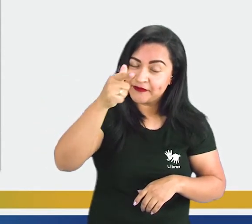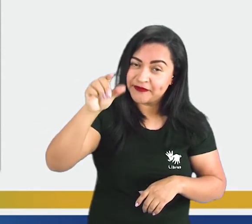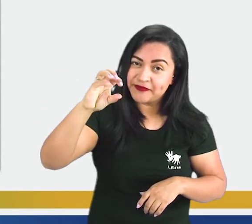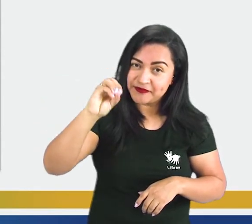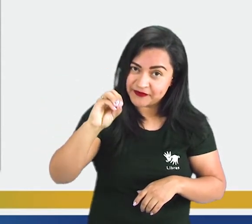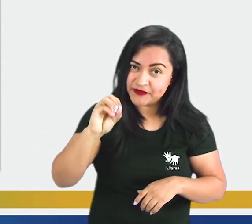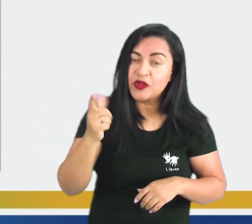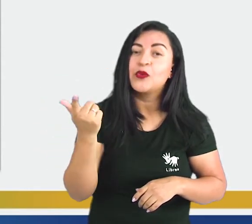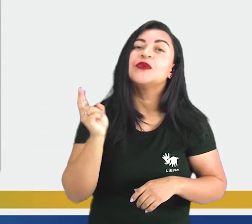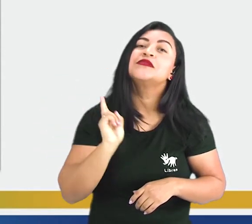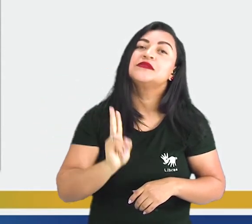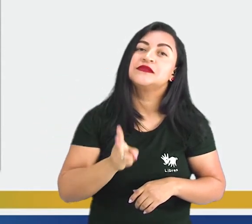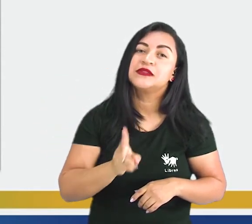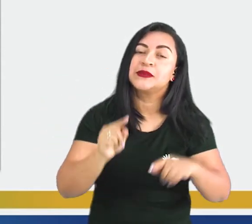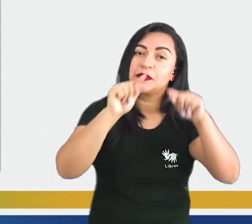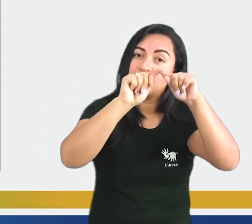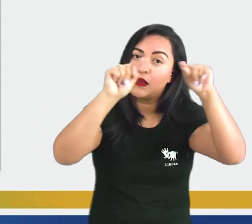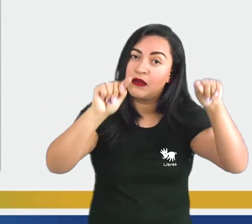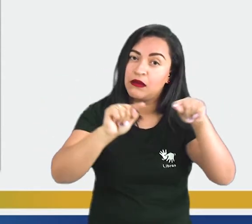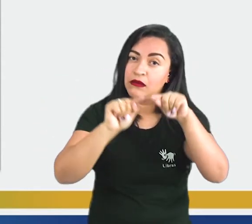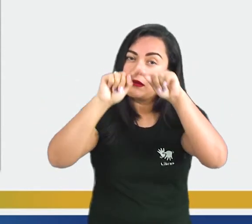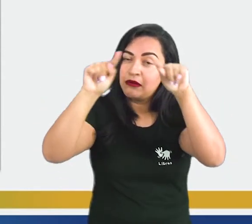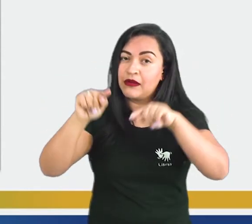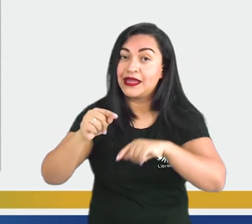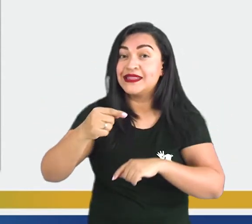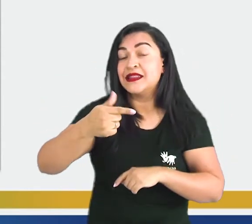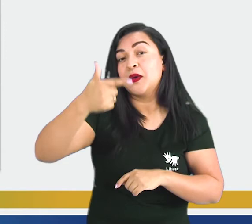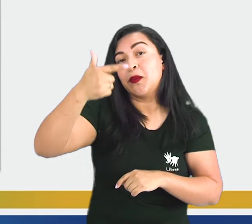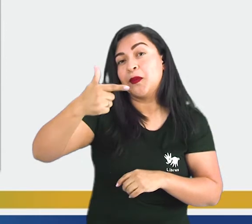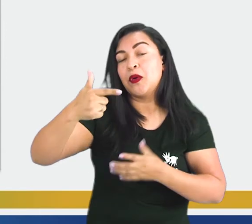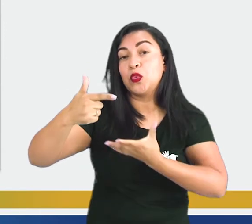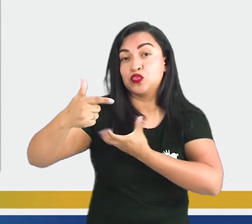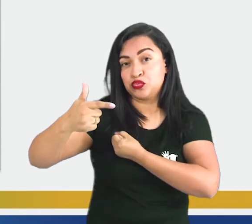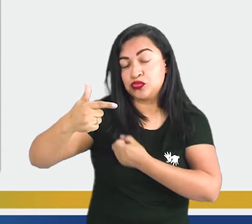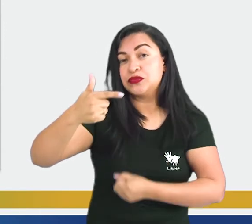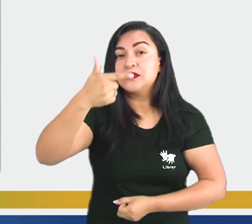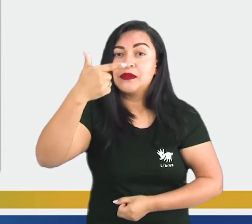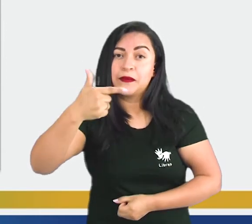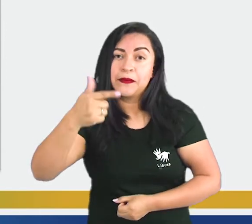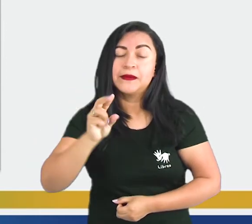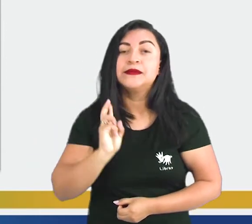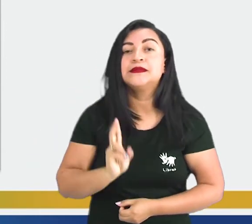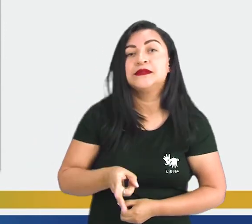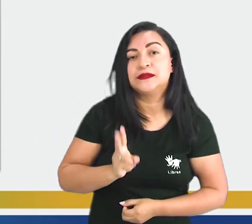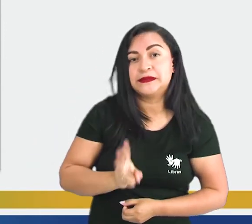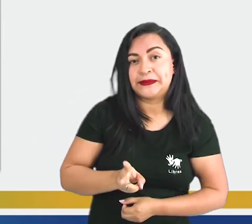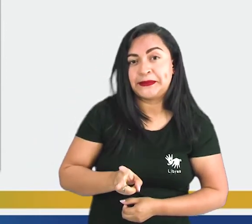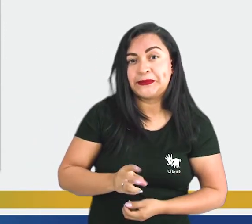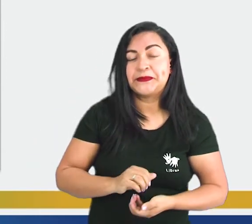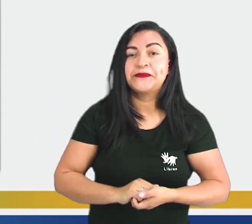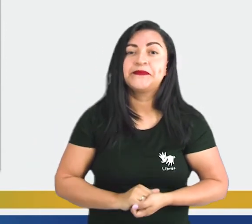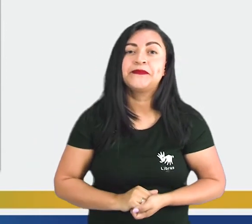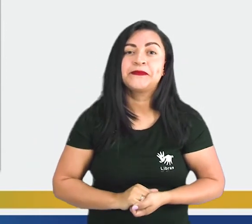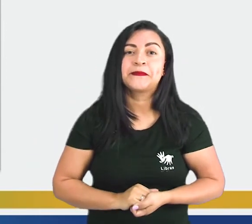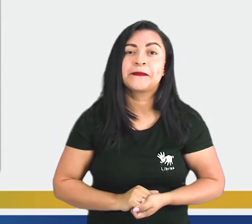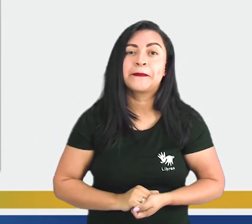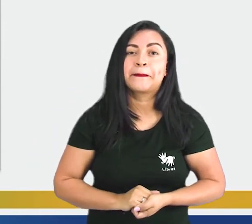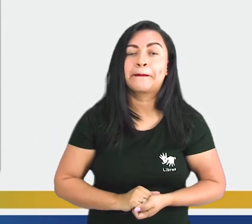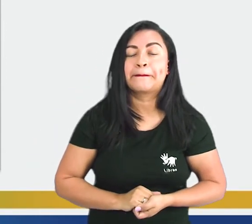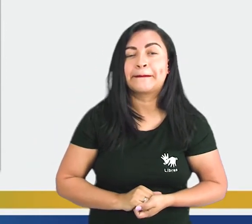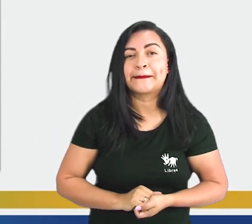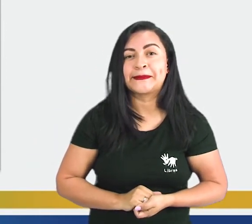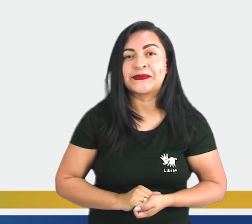de medida vem ao quadrado, já que trabalhamos com o produto entre as 2 unidades de medida, gerando assim a unidade ao